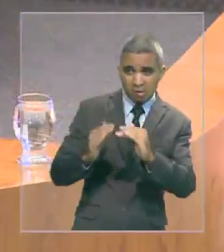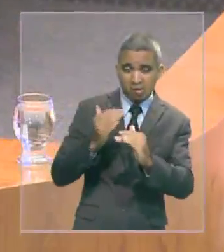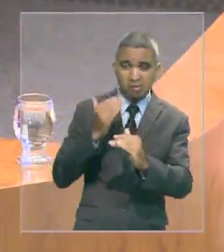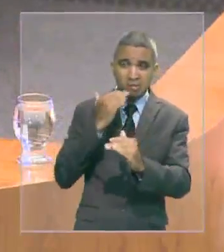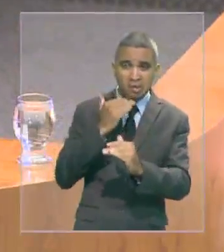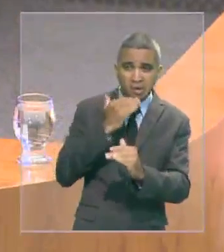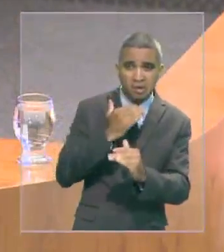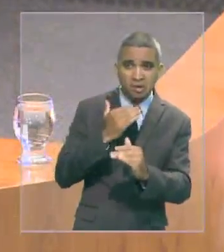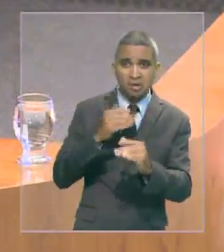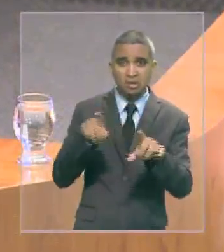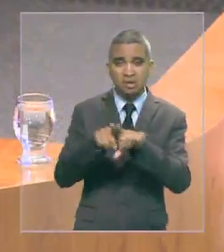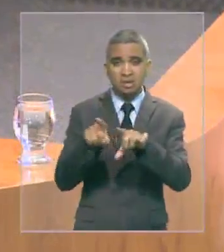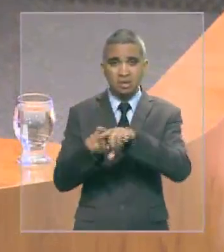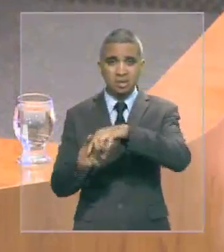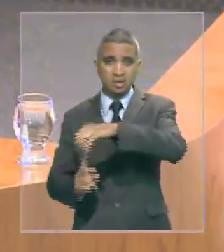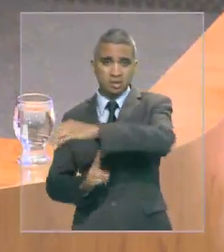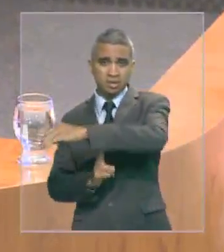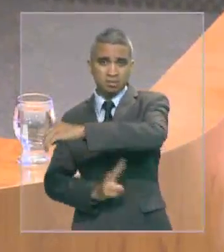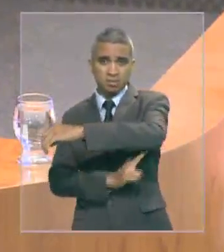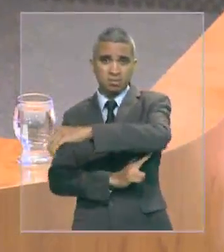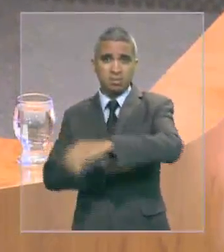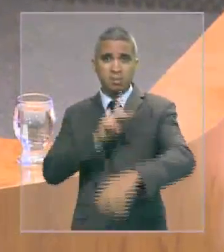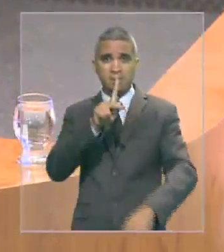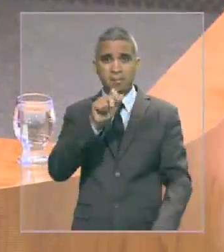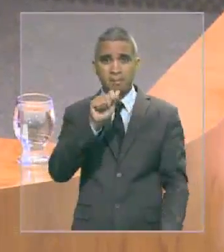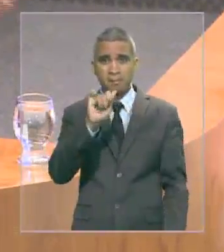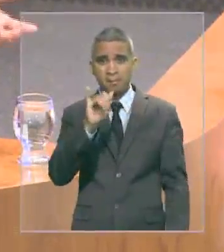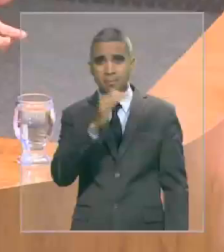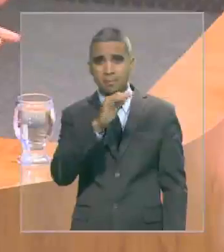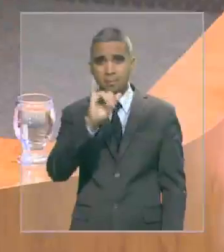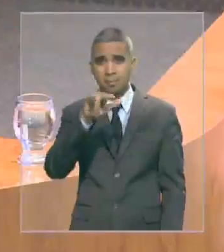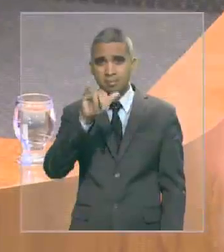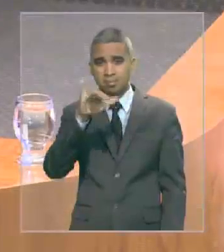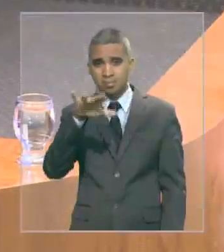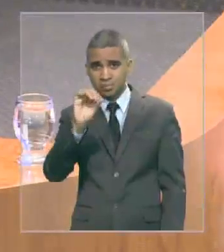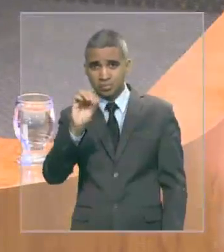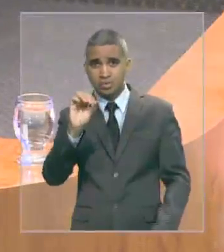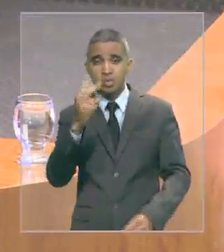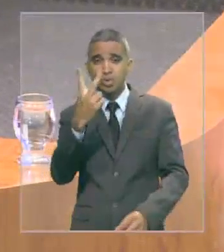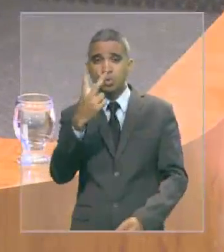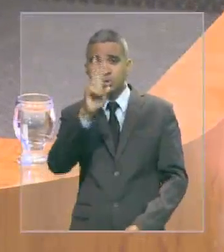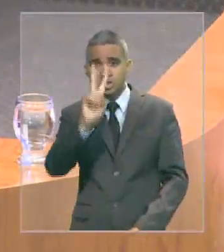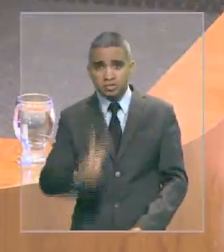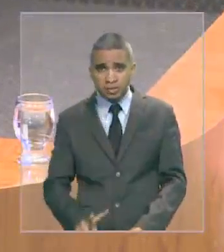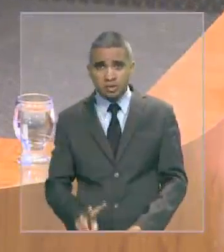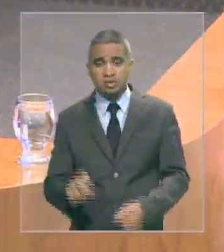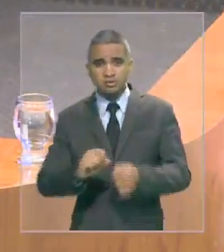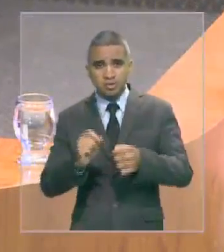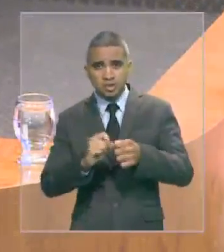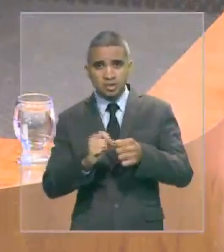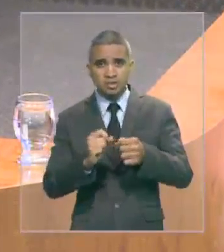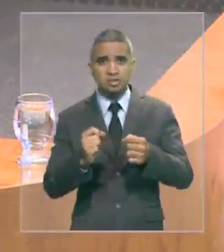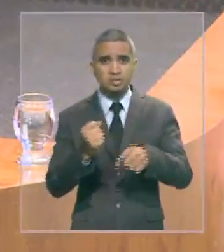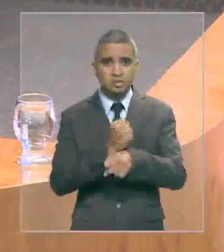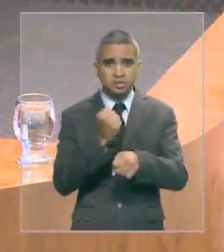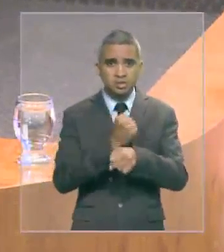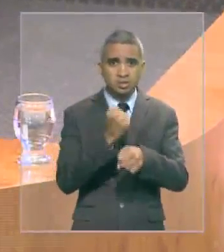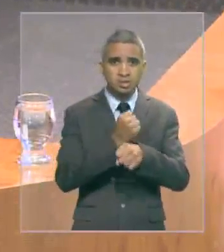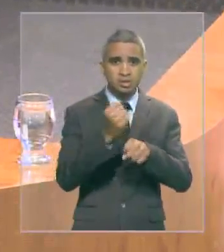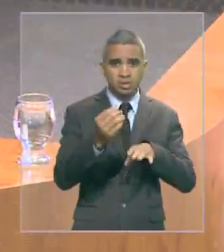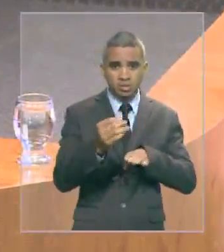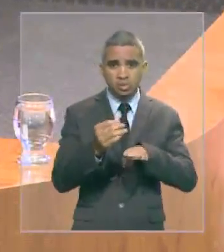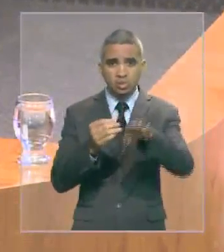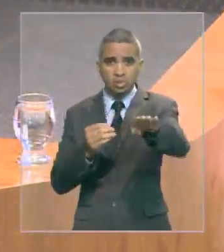Inácio, que foi construída 2 vezes, uma para ir, outra para voltar, e não teve explicação nenhuma. Solicitei documentos